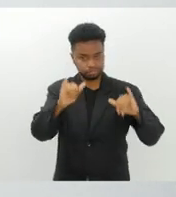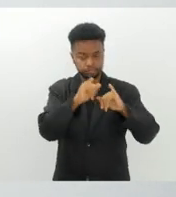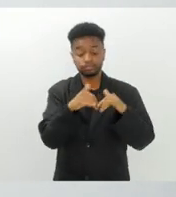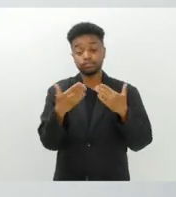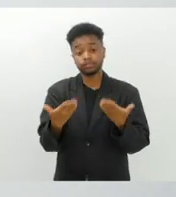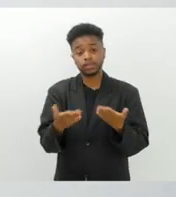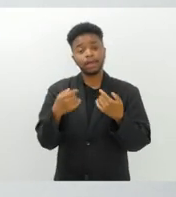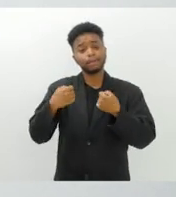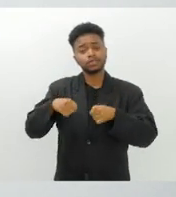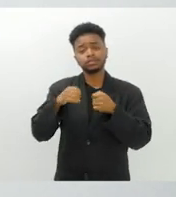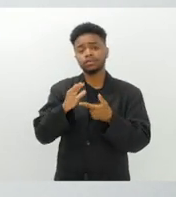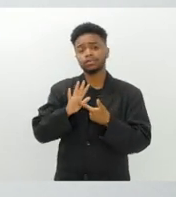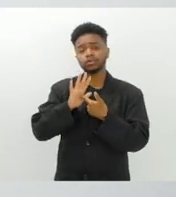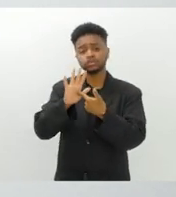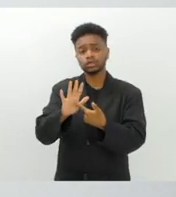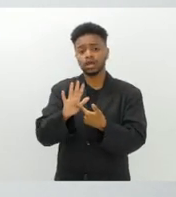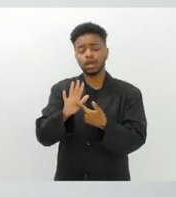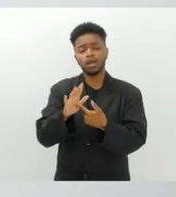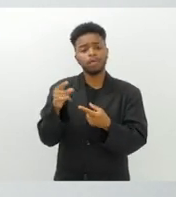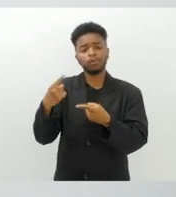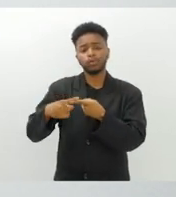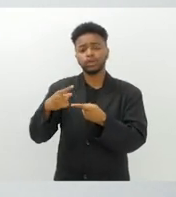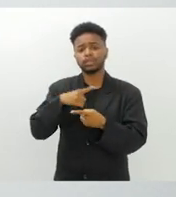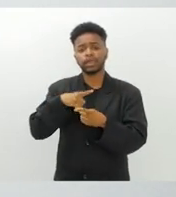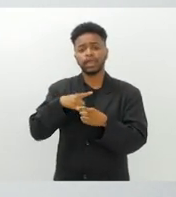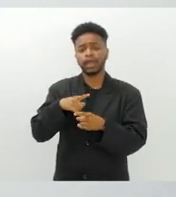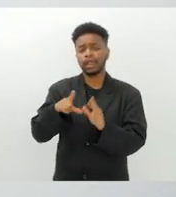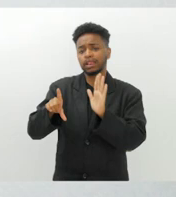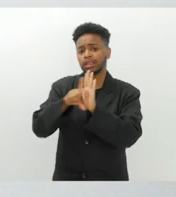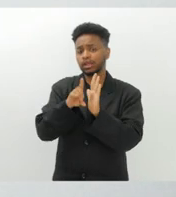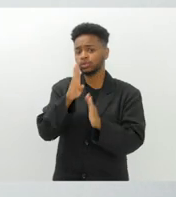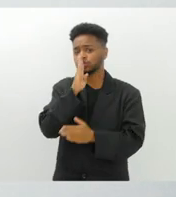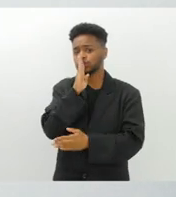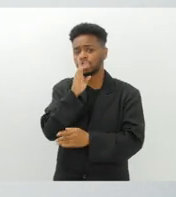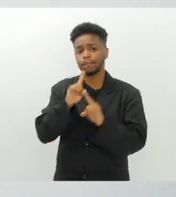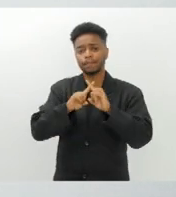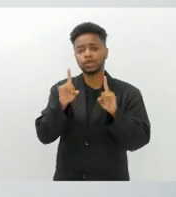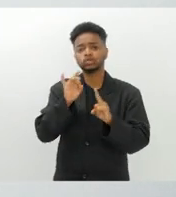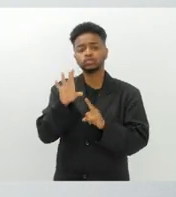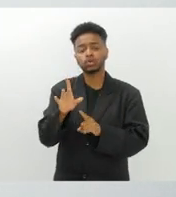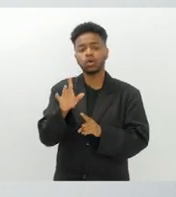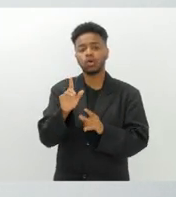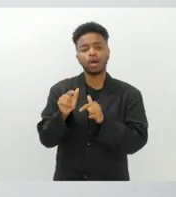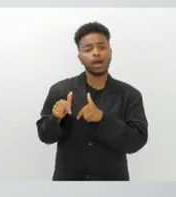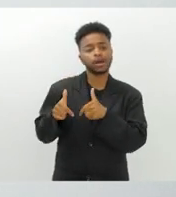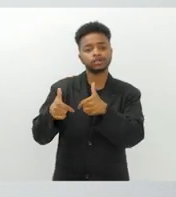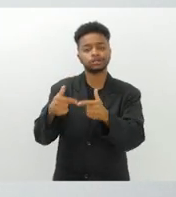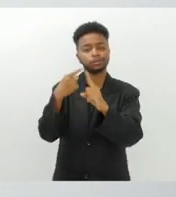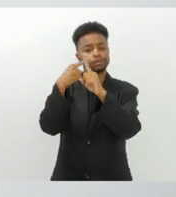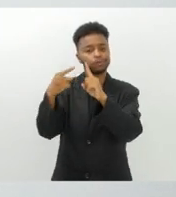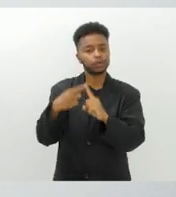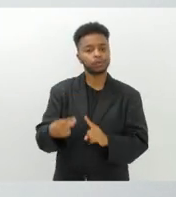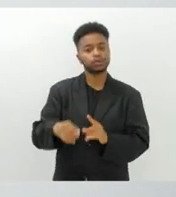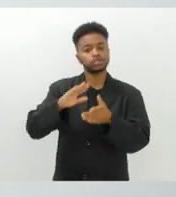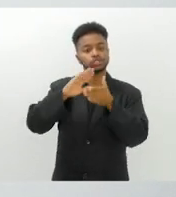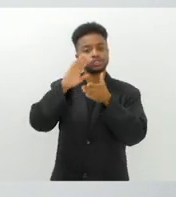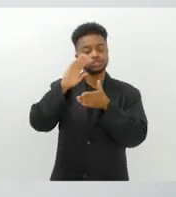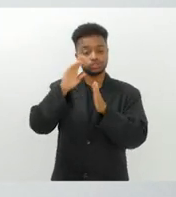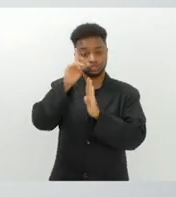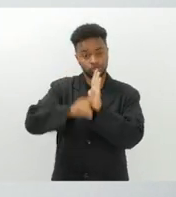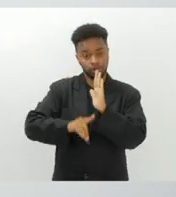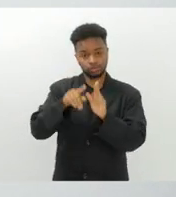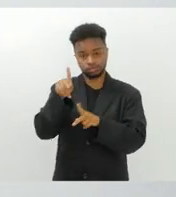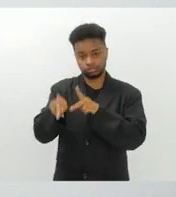que lugar é esse da lei do silêncio que segue aí atuando e restringindo os direitos dos povos de